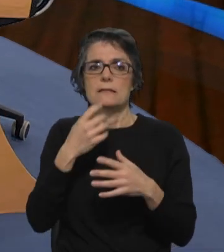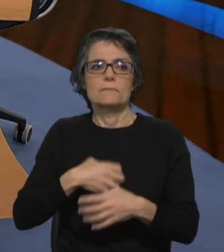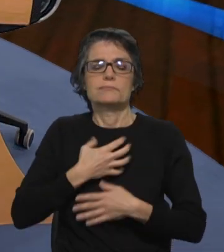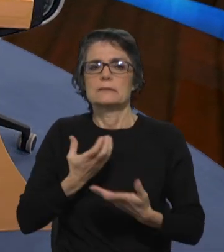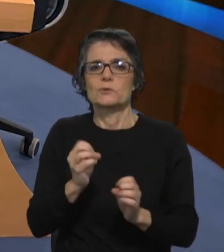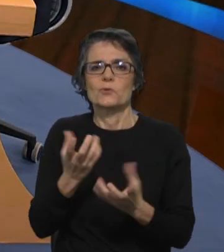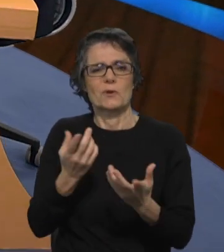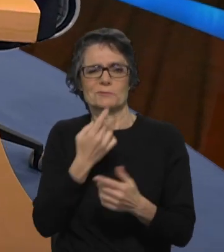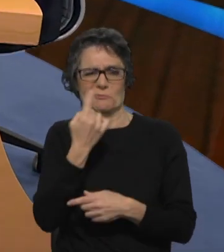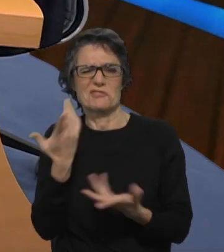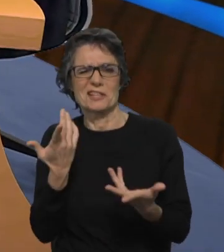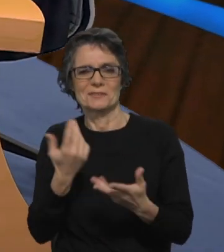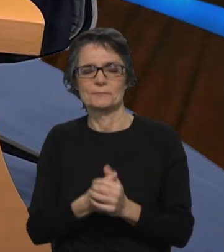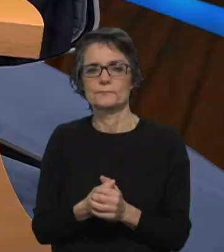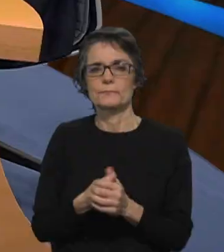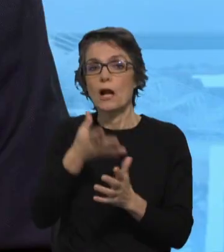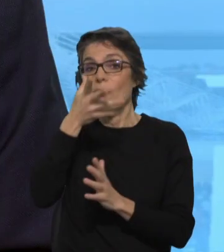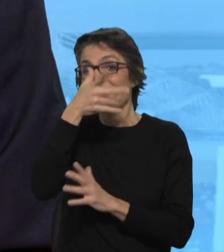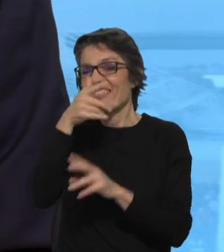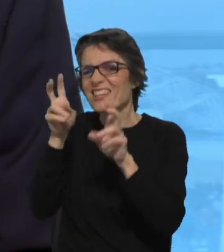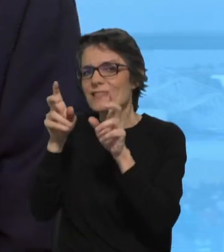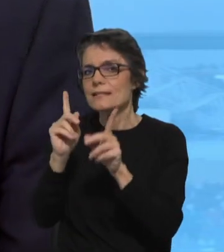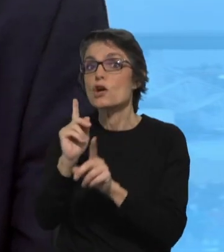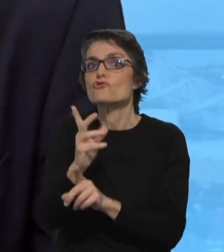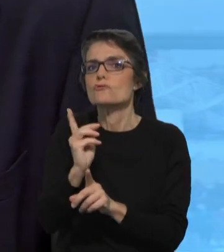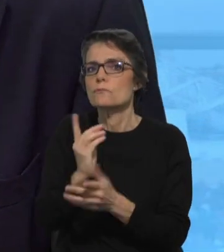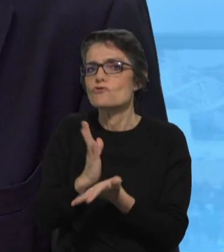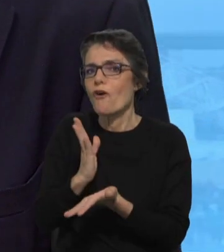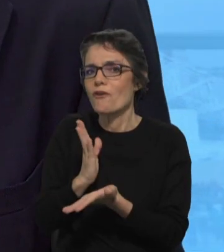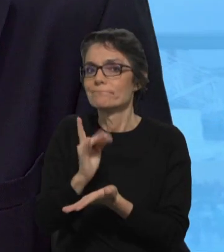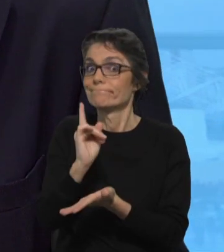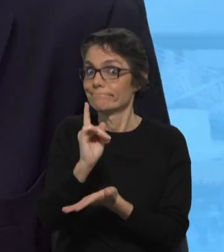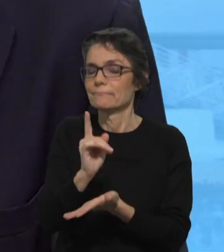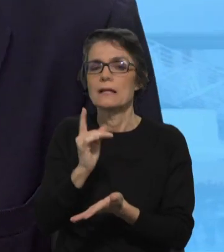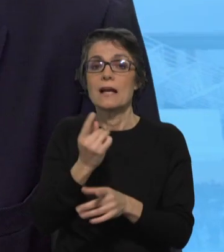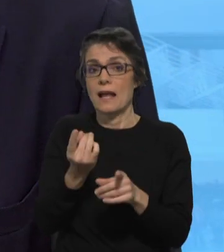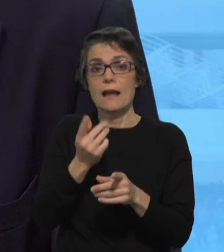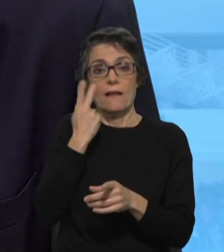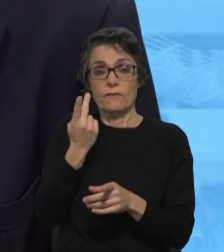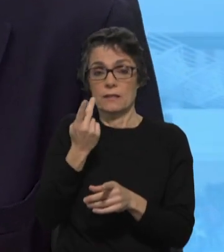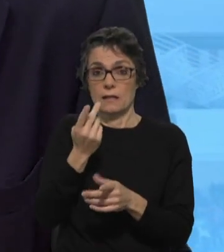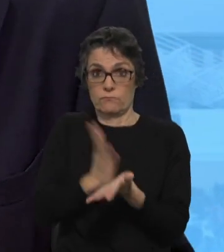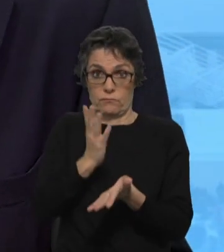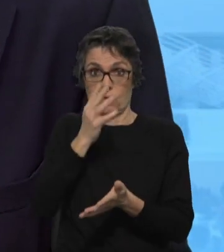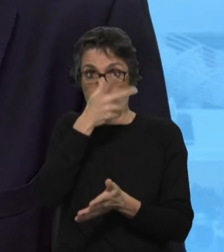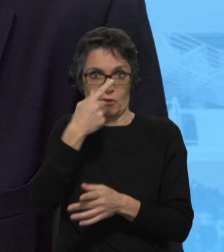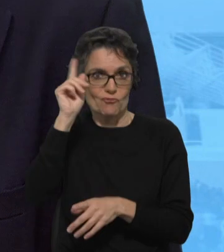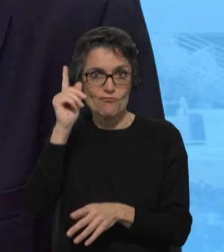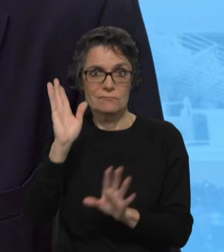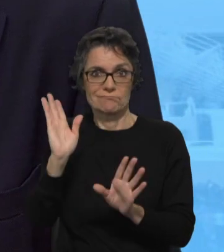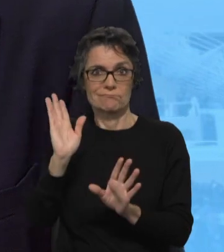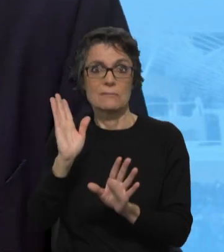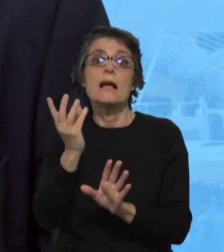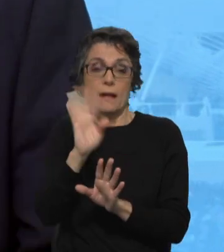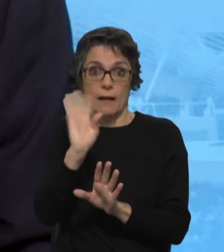é só tristeza? E, evidente, assim como a vida não é só tristeza, embora também tenha